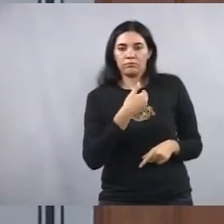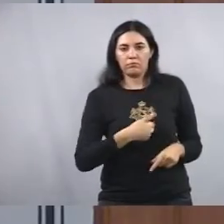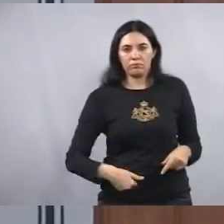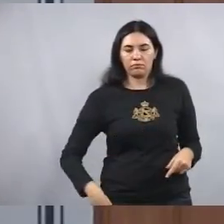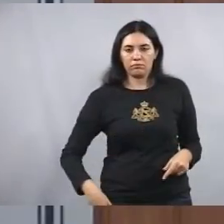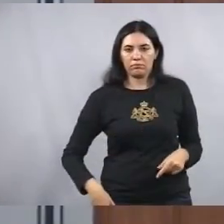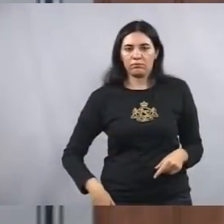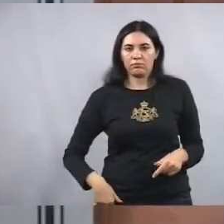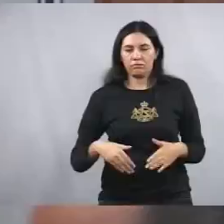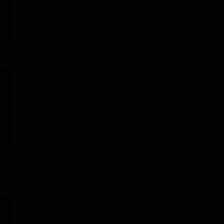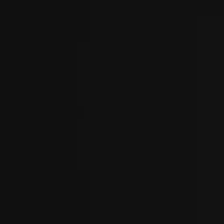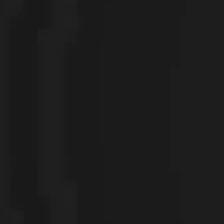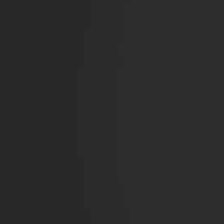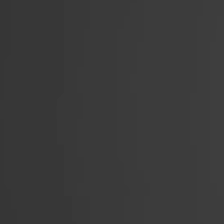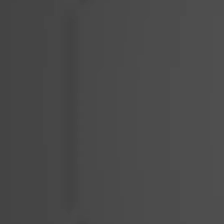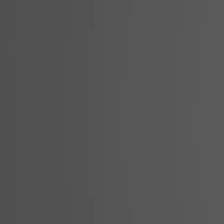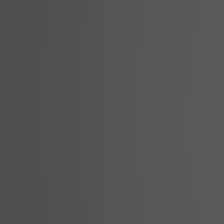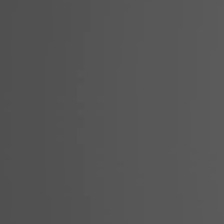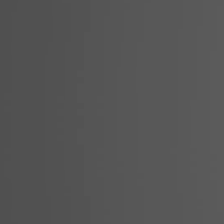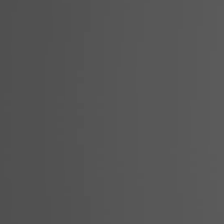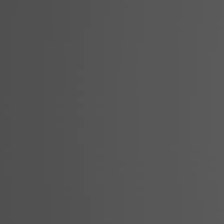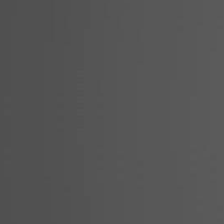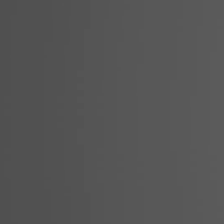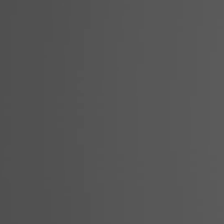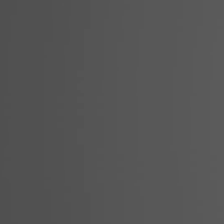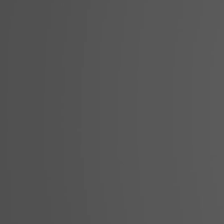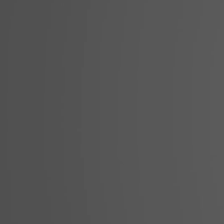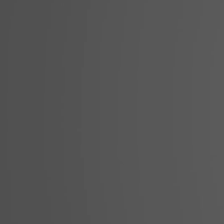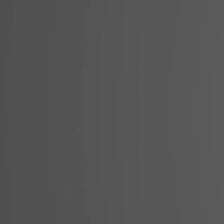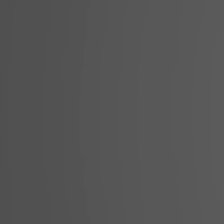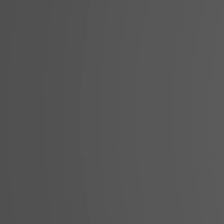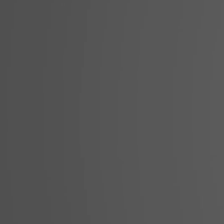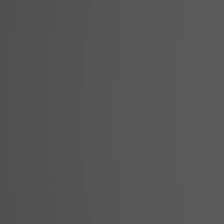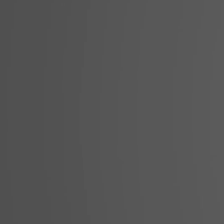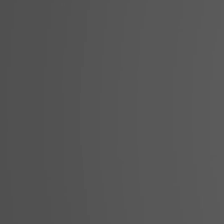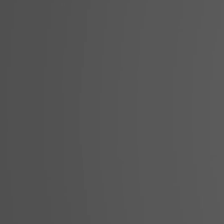preta E aí